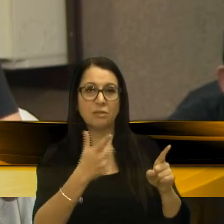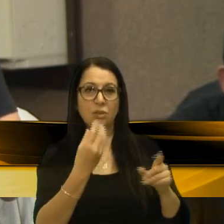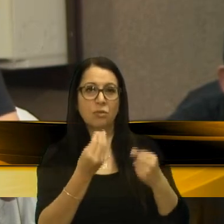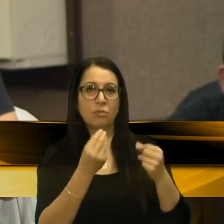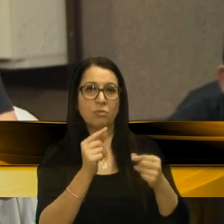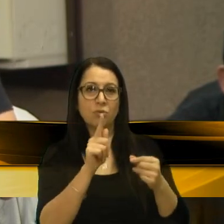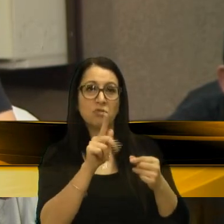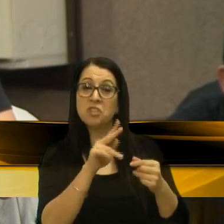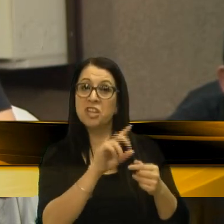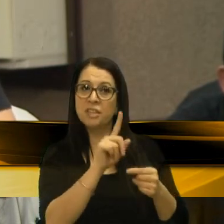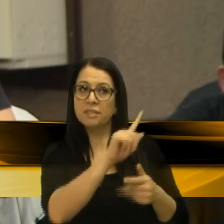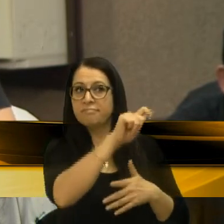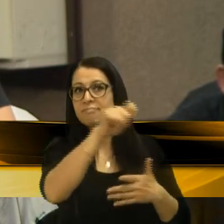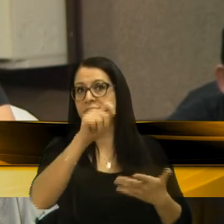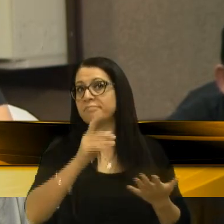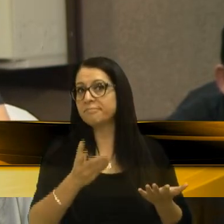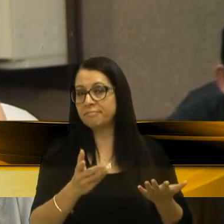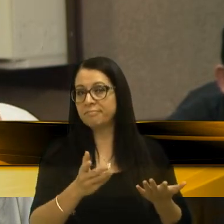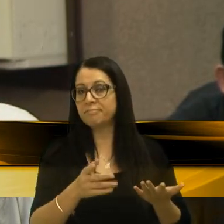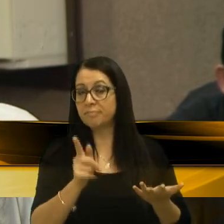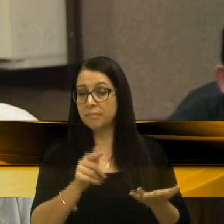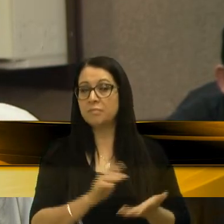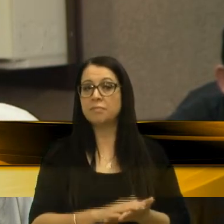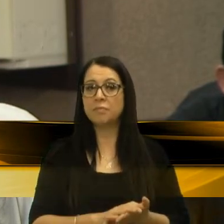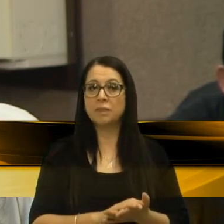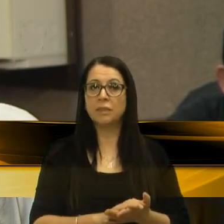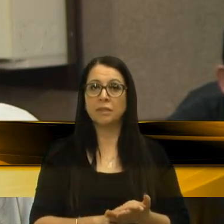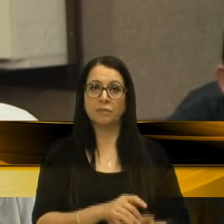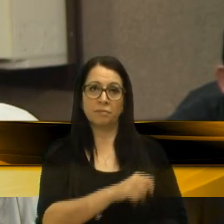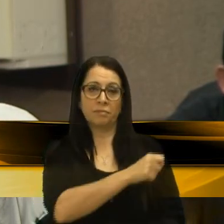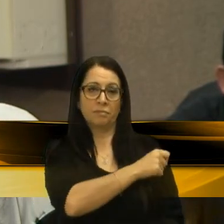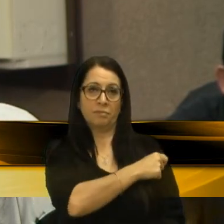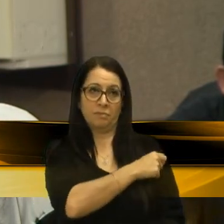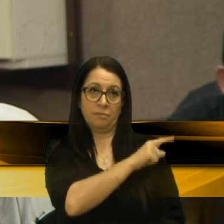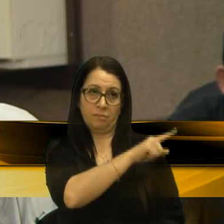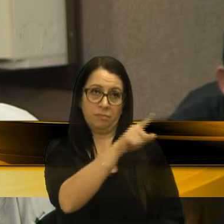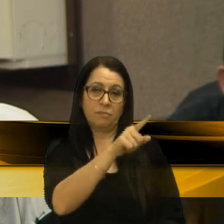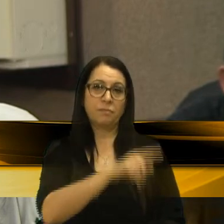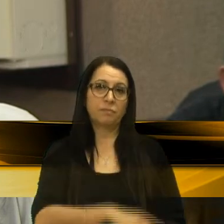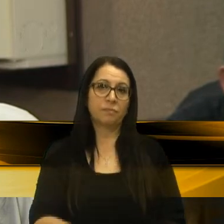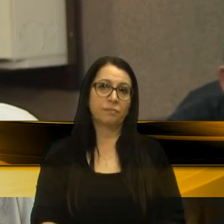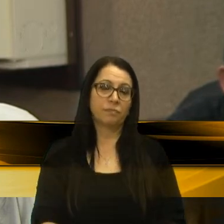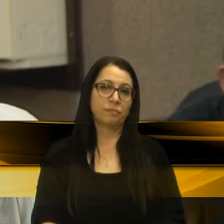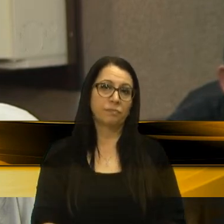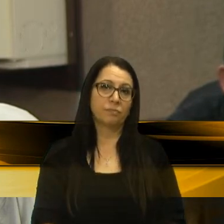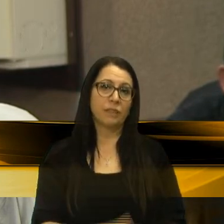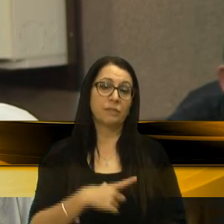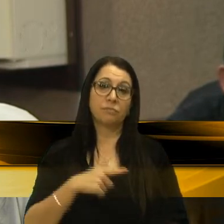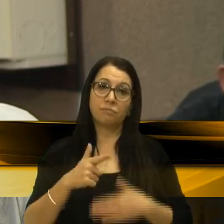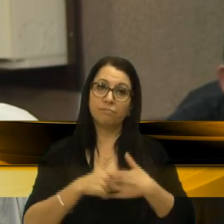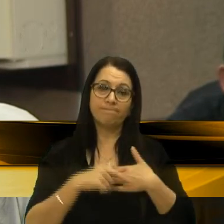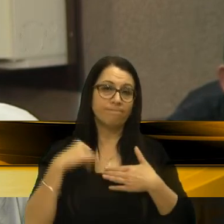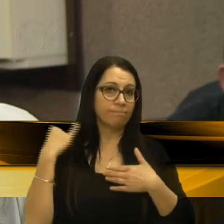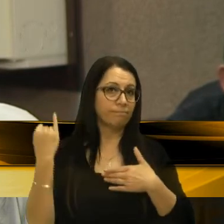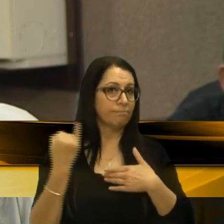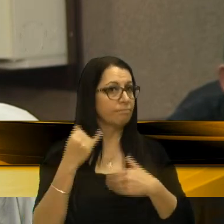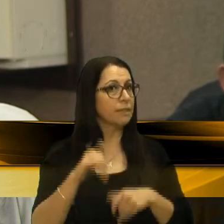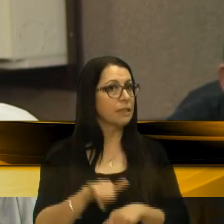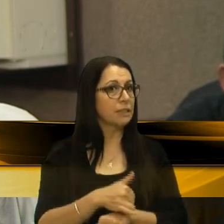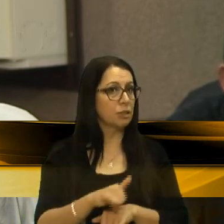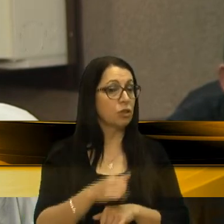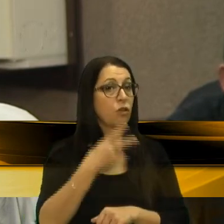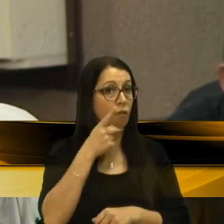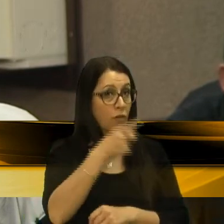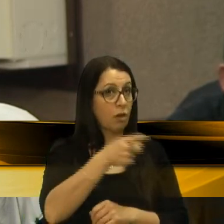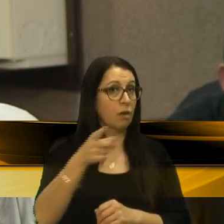giz. E aí, então, alunos, vocês têm um papel fundamental estratégico. E eu falo para